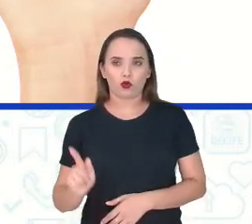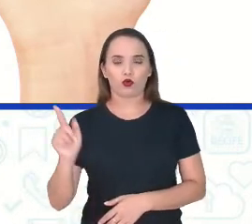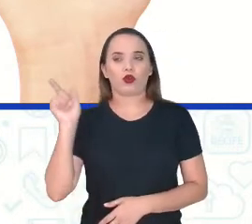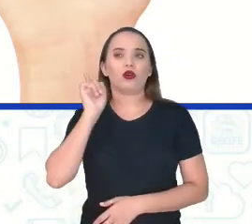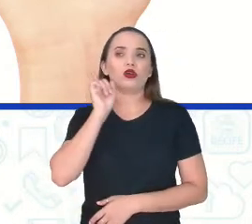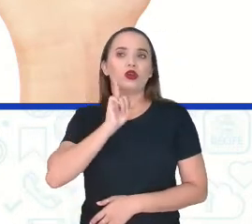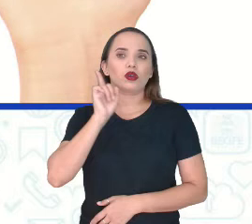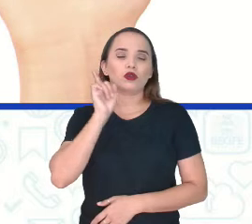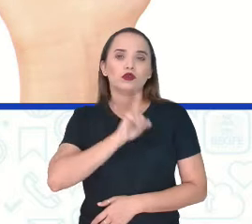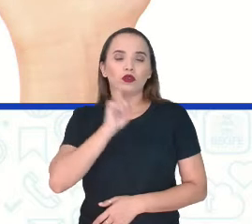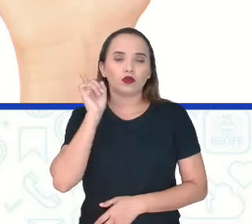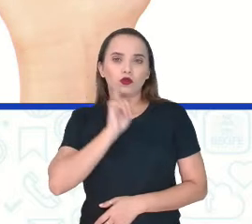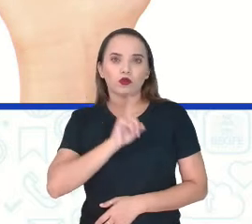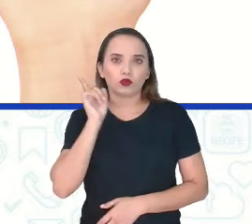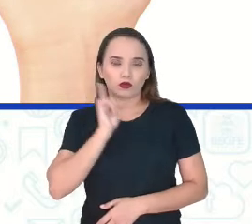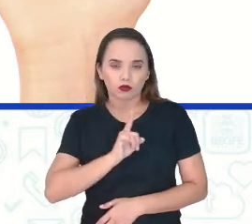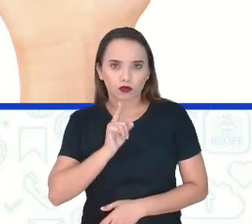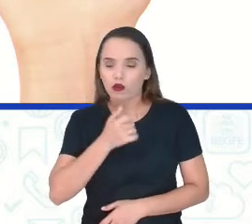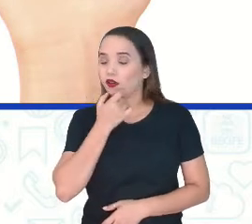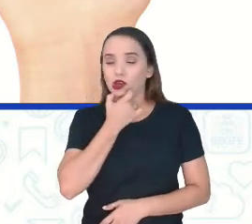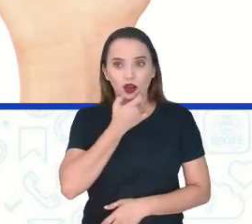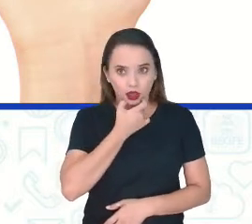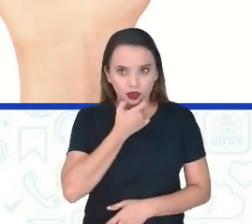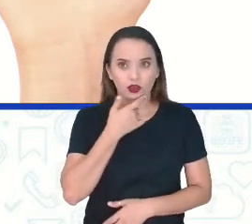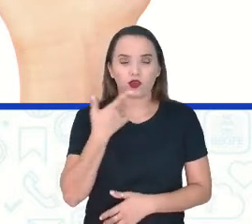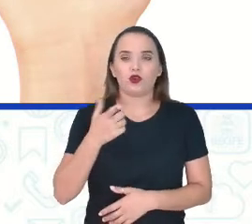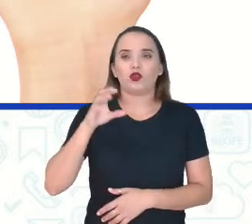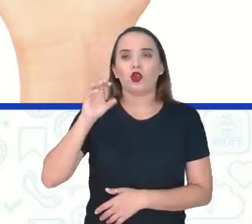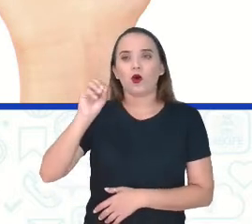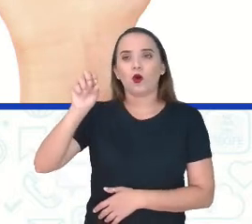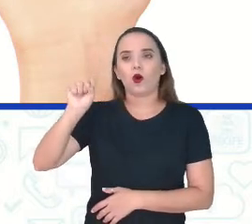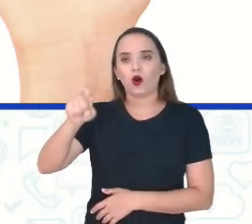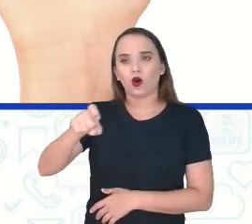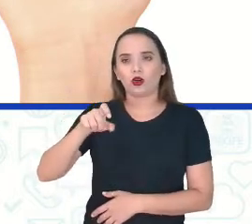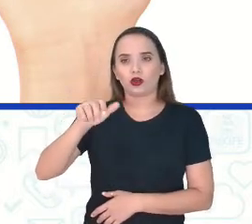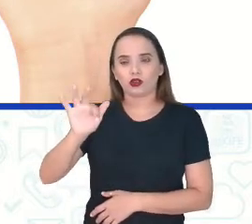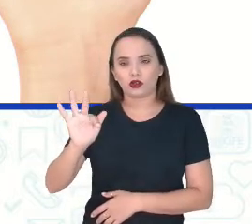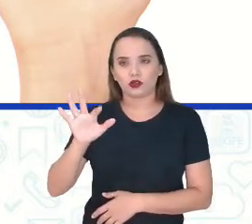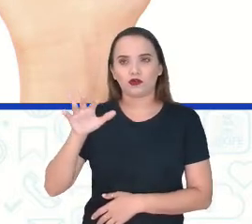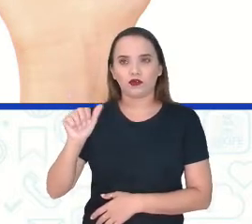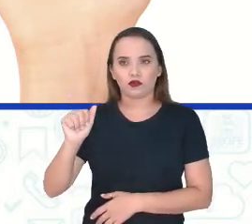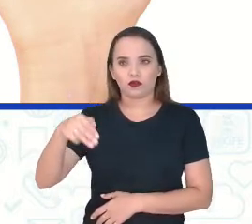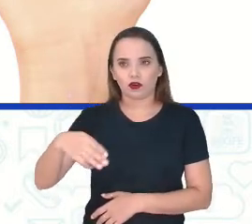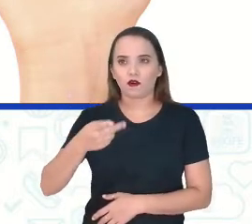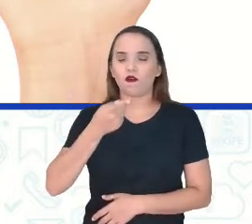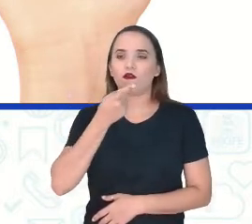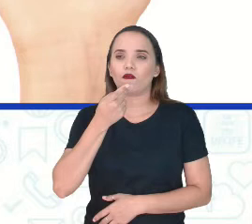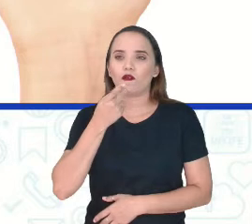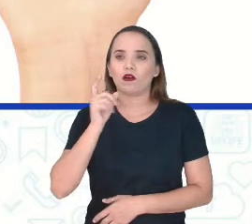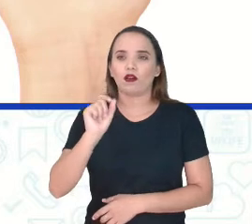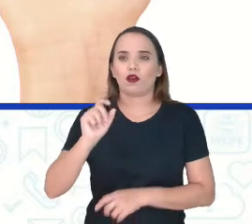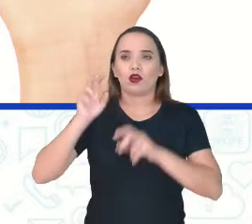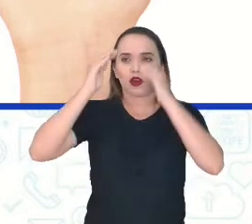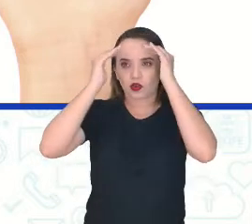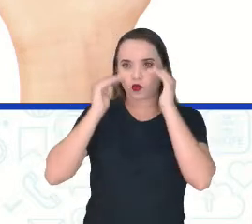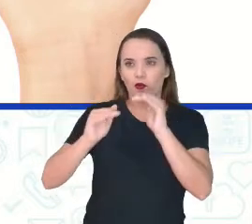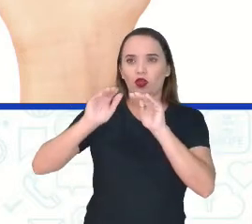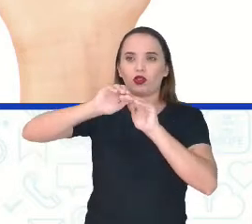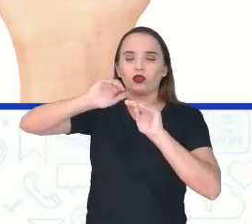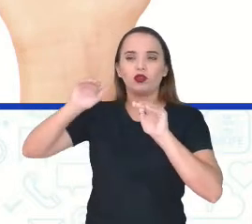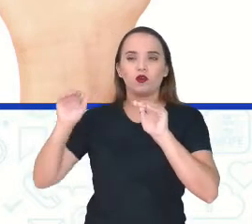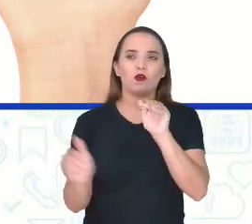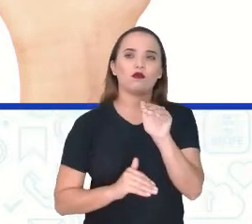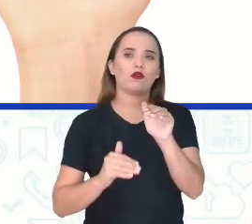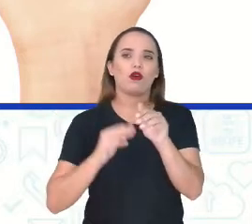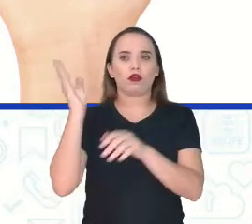Brasil mostra que os 6 brasileiros mais ricos concentram a mesma riqueza que os 100 milhões